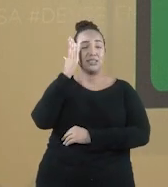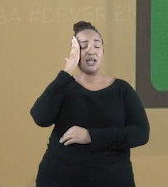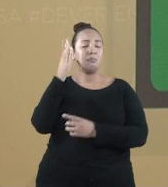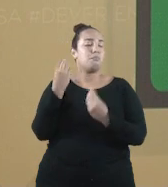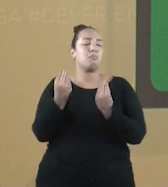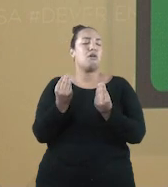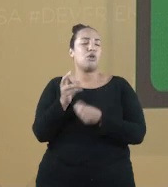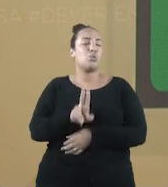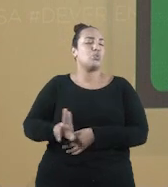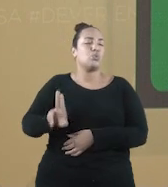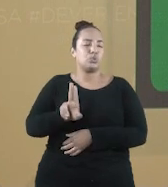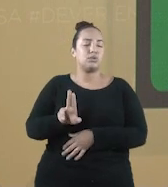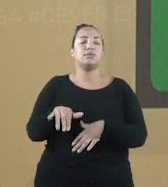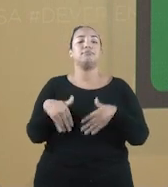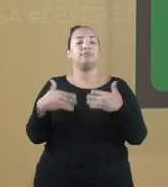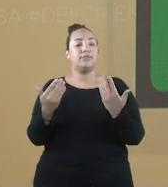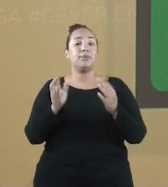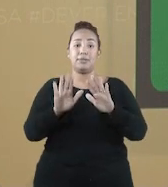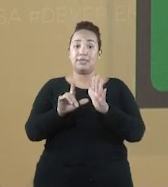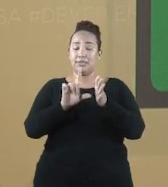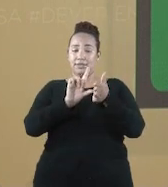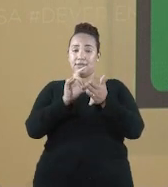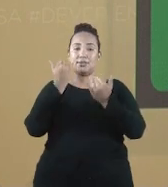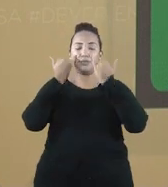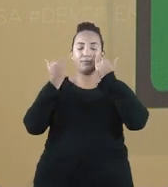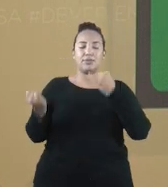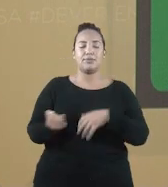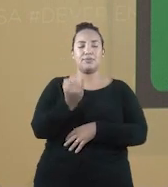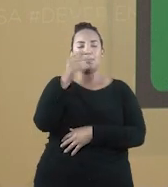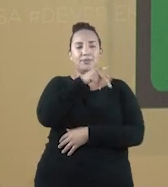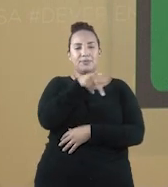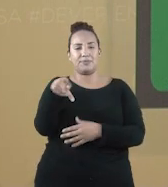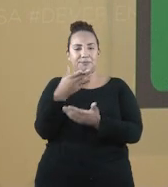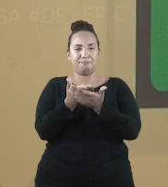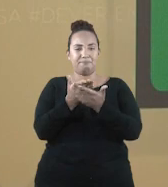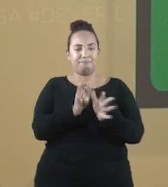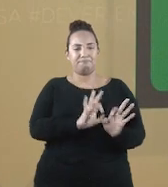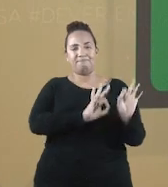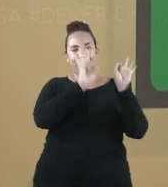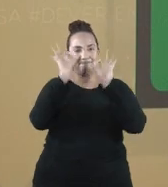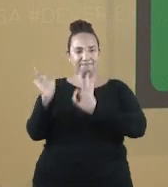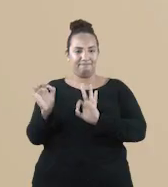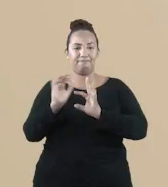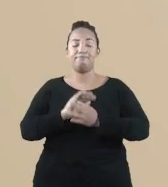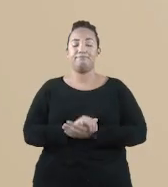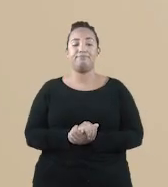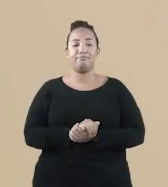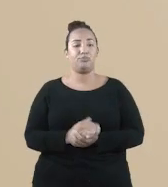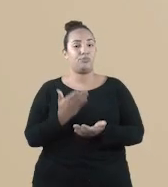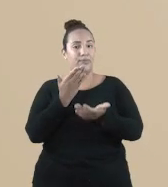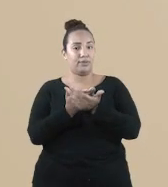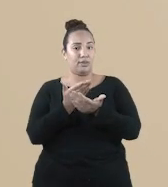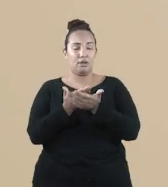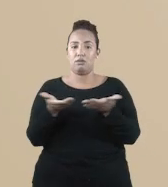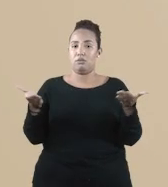para o que servem? Mas antes de iniciarmos, algumas informações para os professores que nos acompanham. Essa aula